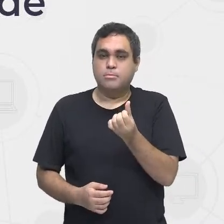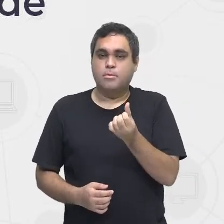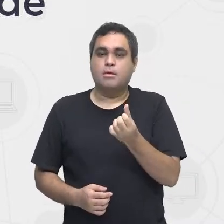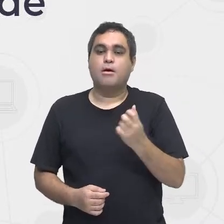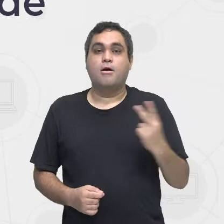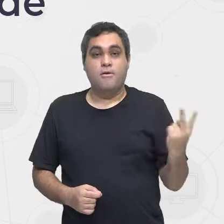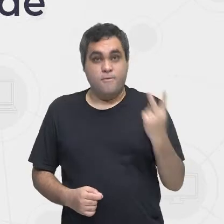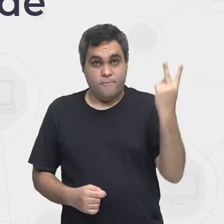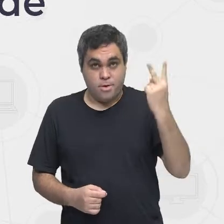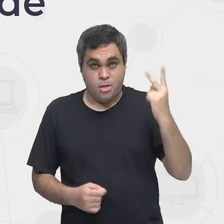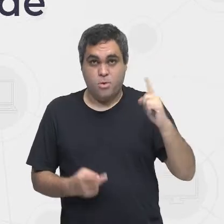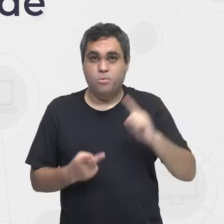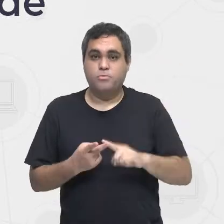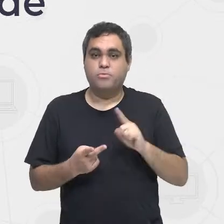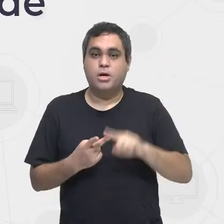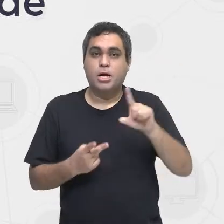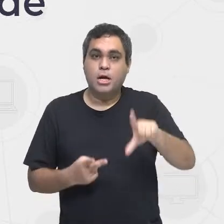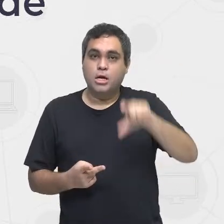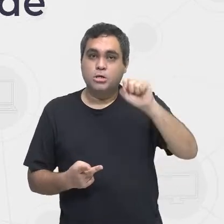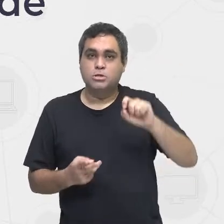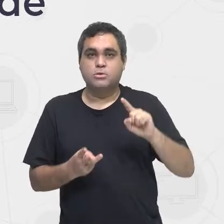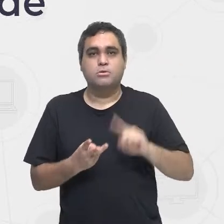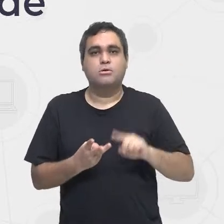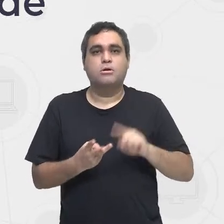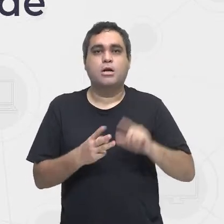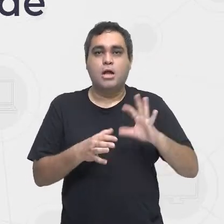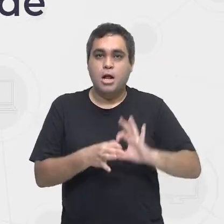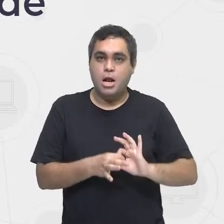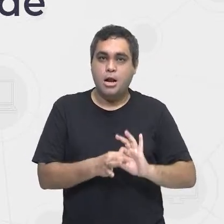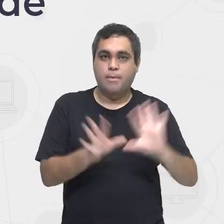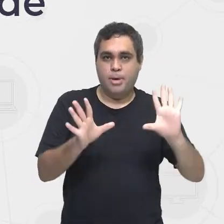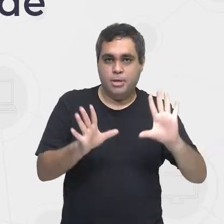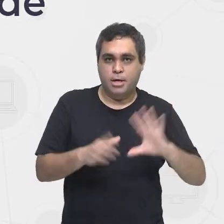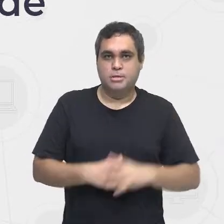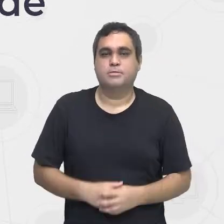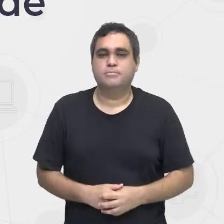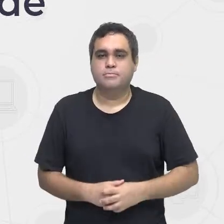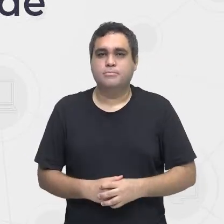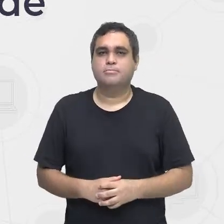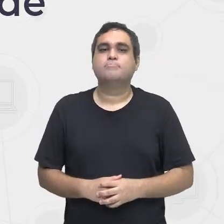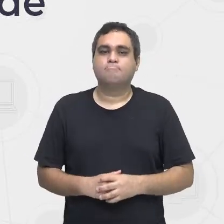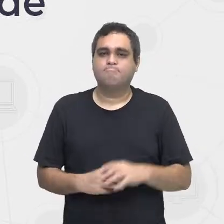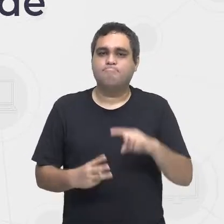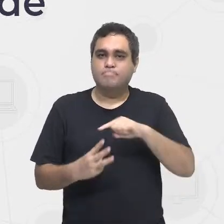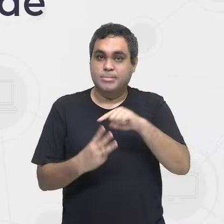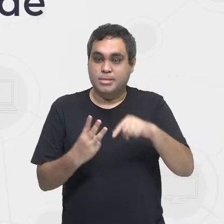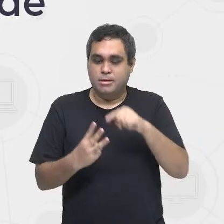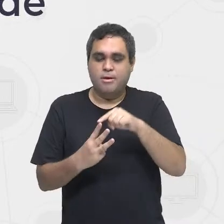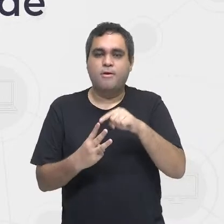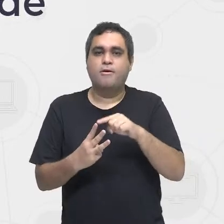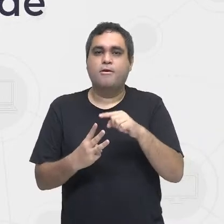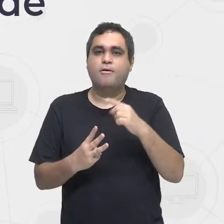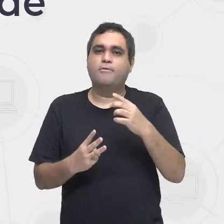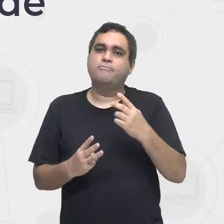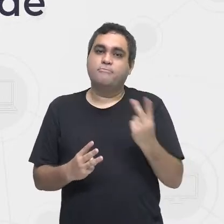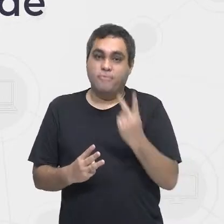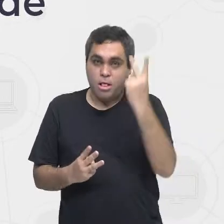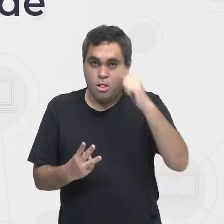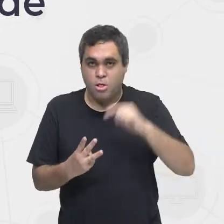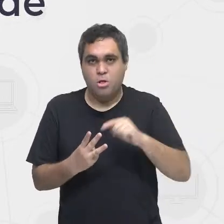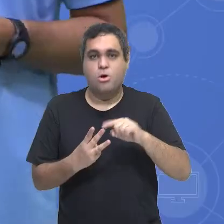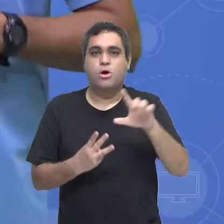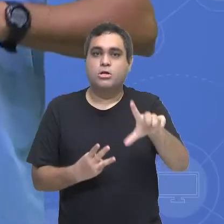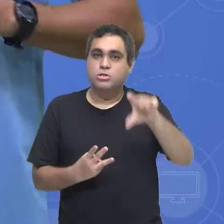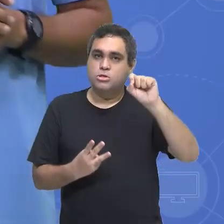valor, escolha e liberdade. Opa! Valor, escolha e liberdade.